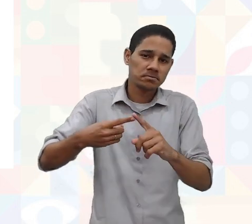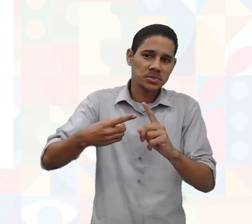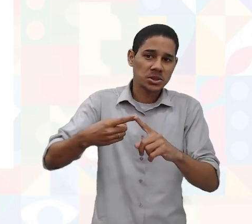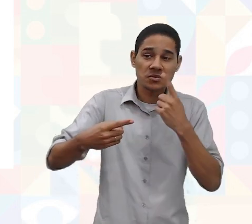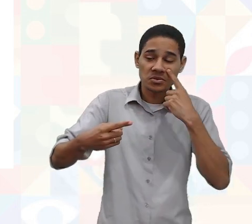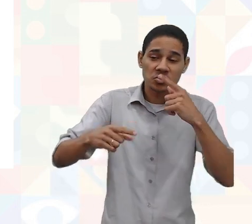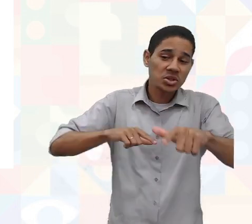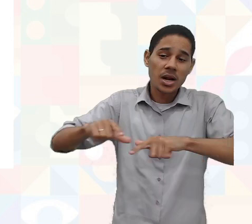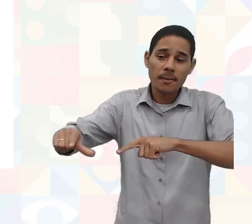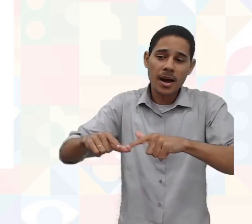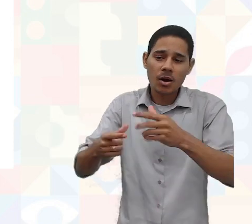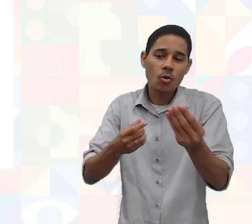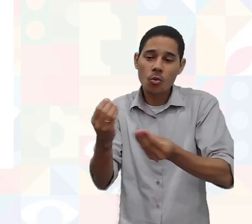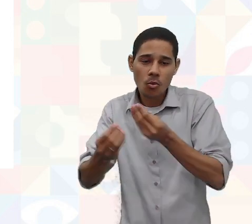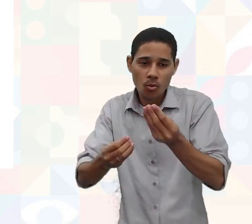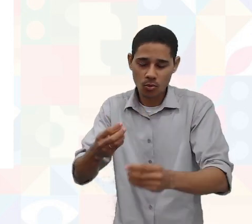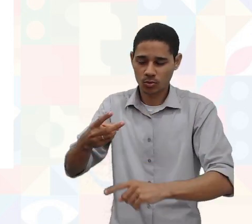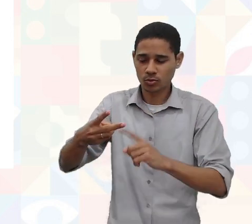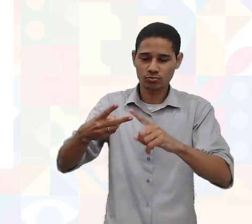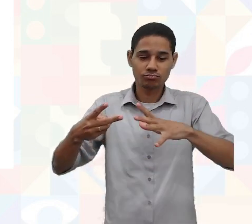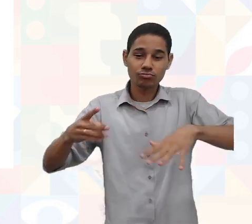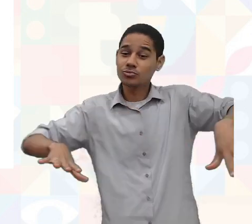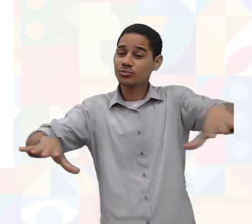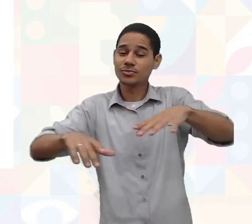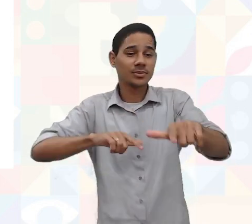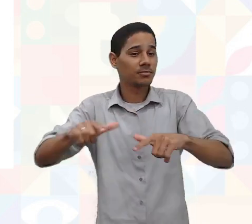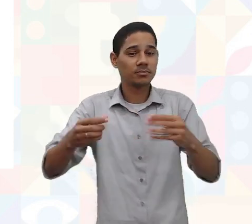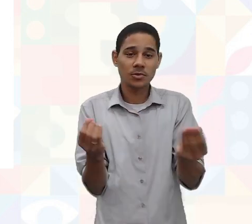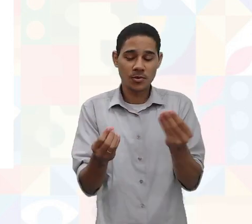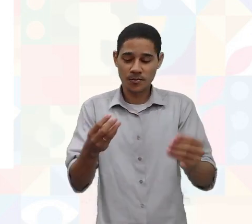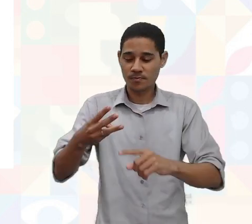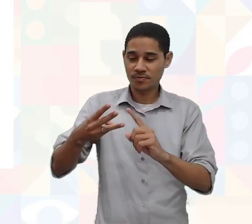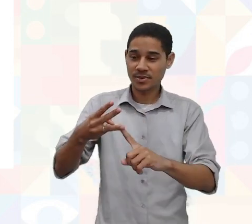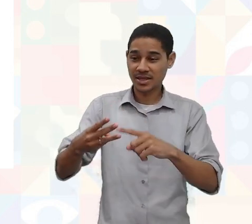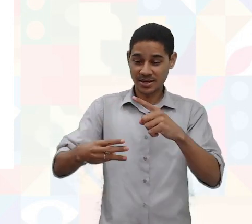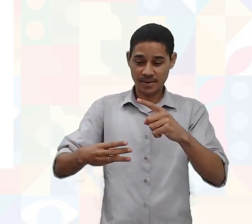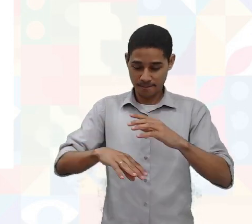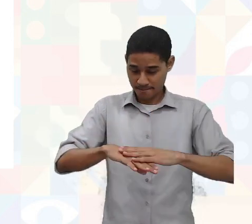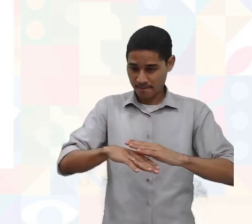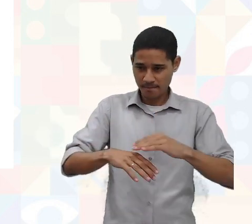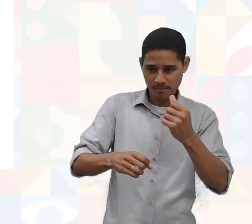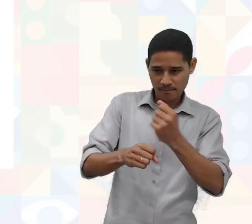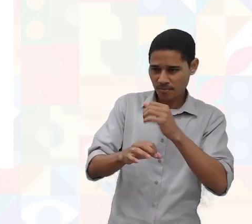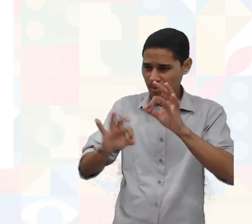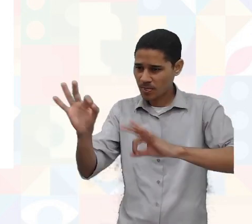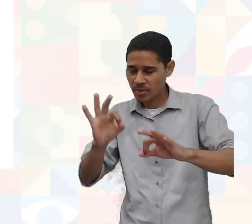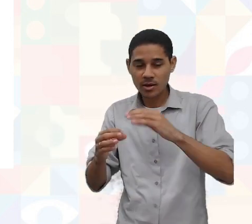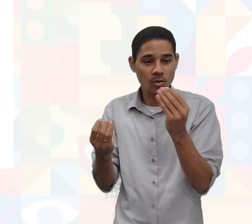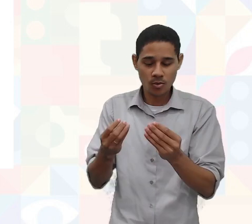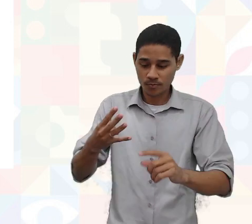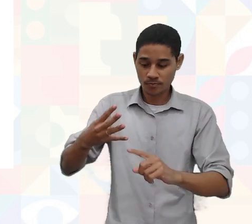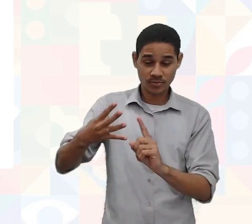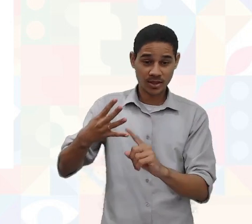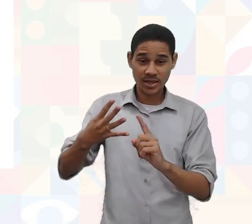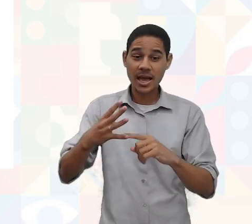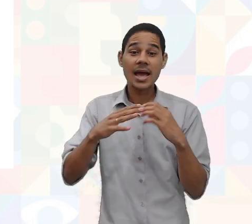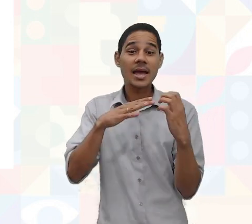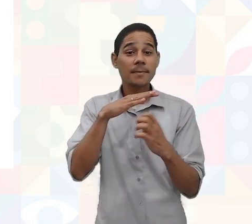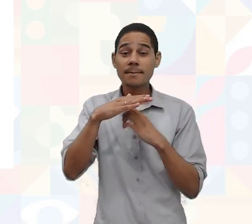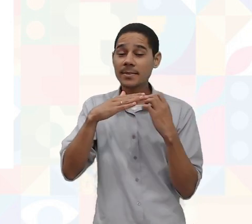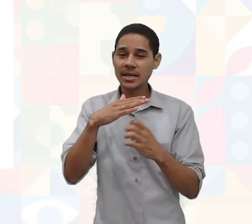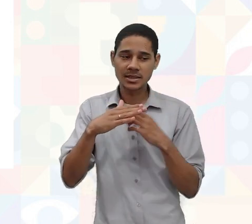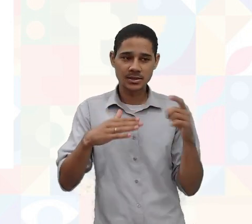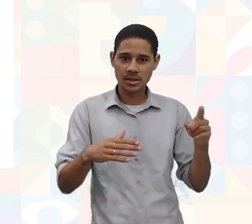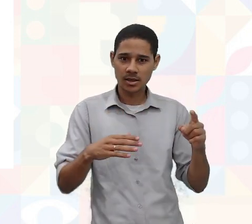ser executada, o ambiente de trabalho, o tipo de mão de obra, o compromisso da empresa com a prevenção de